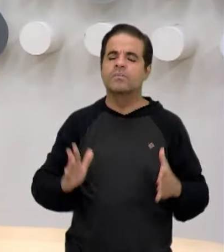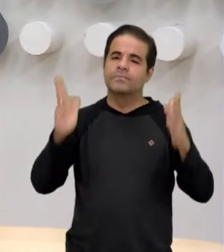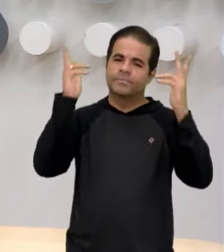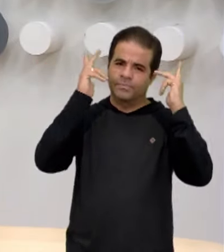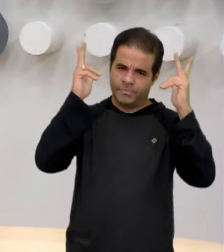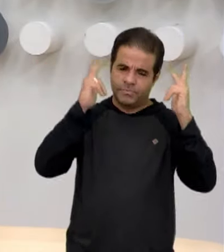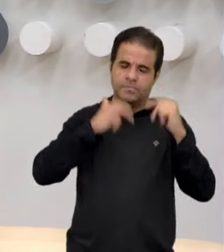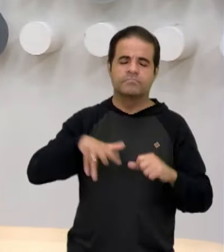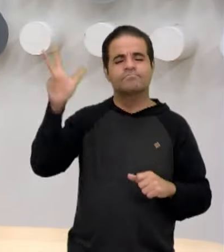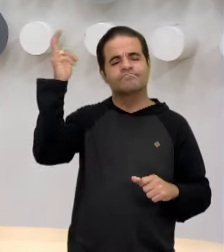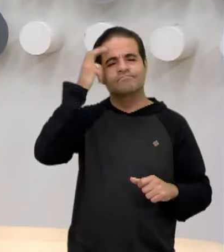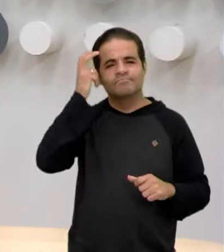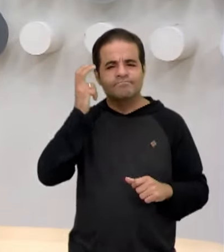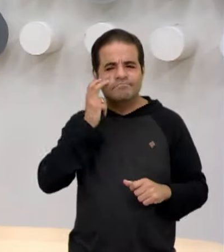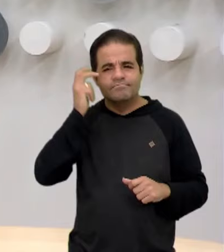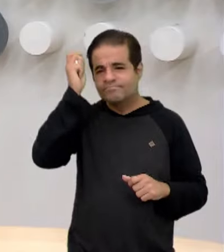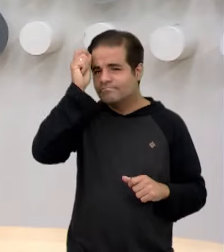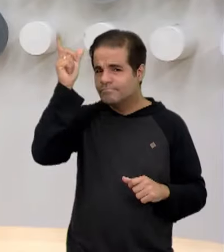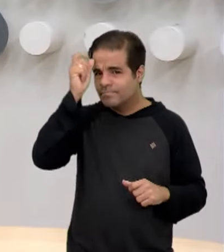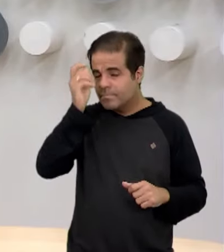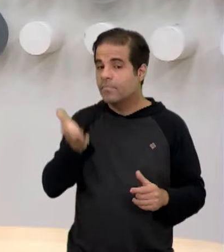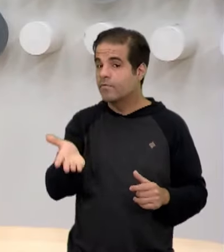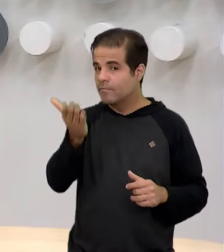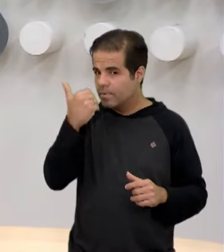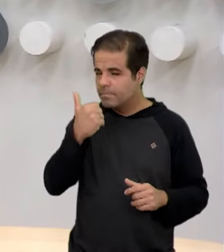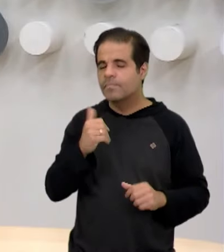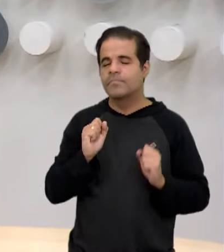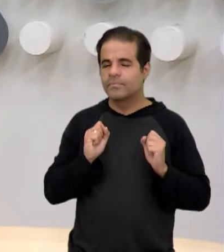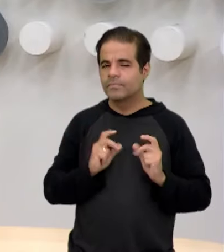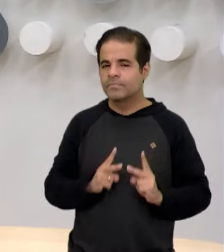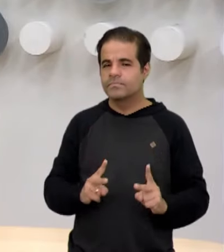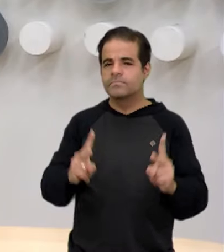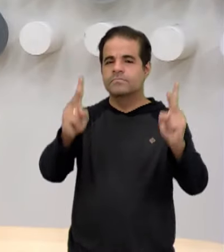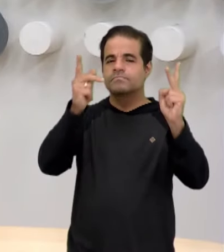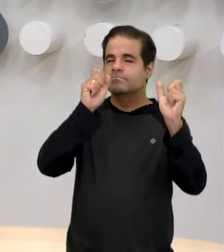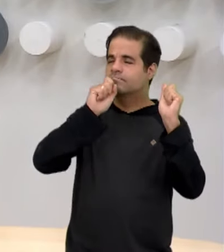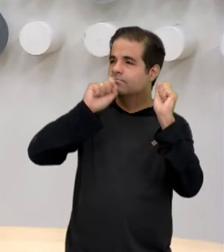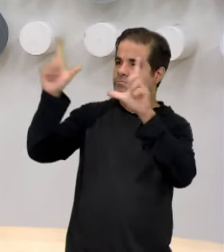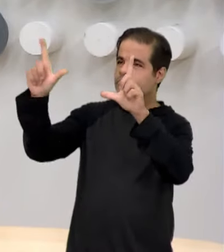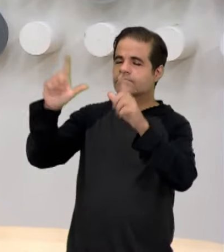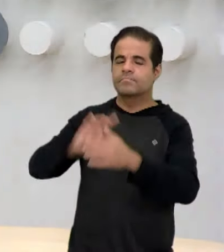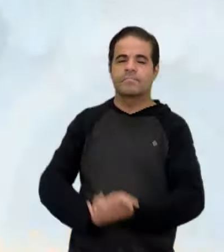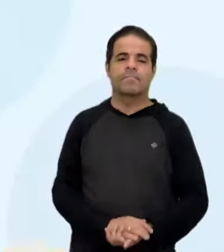e cultural, beleza? Então vamos avançar mais um pouquinho lá na nossa tela.